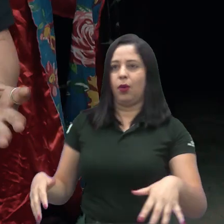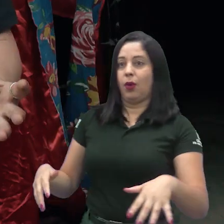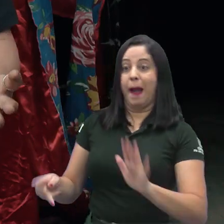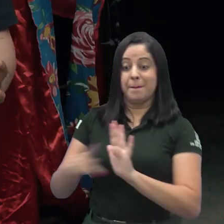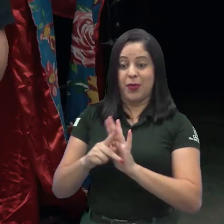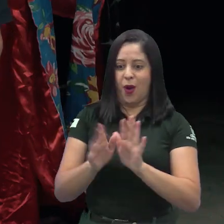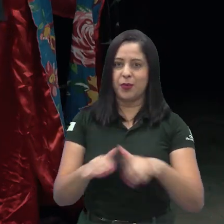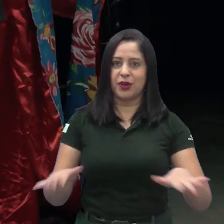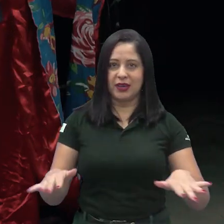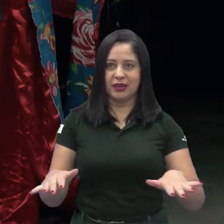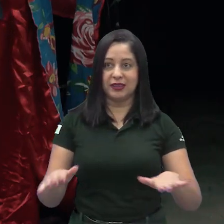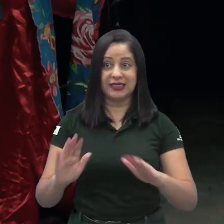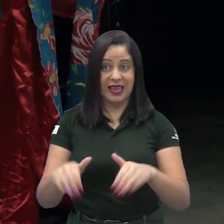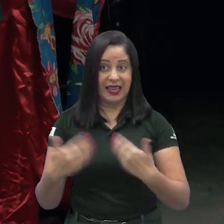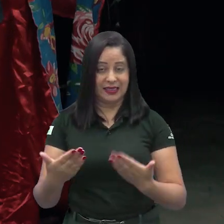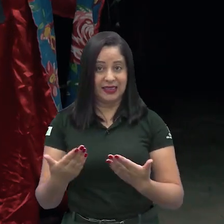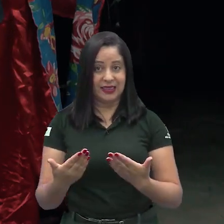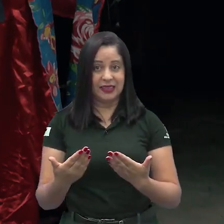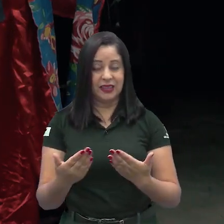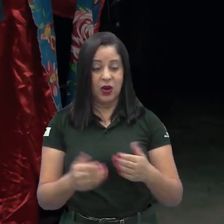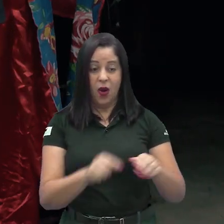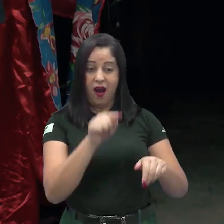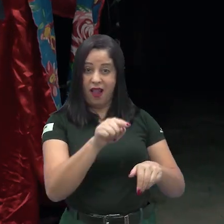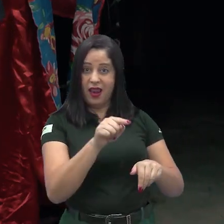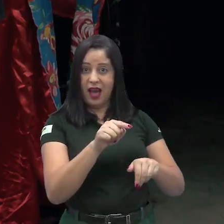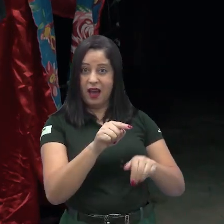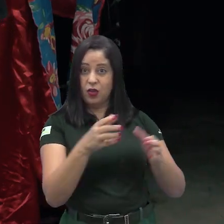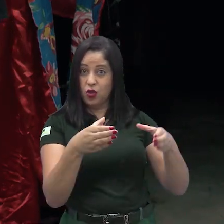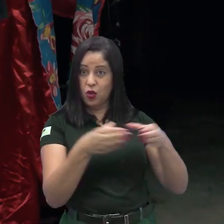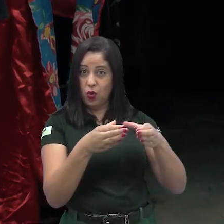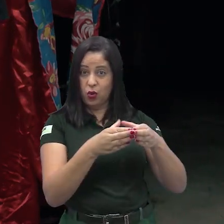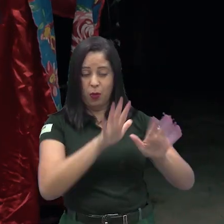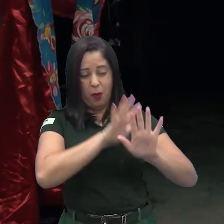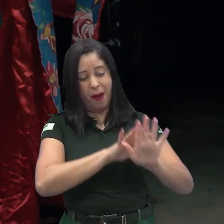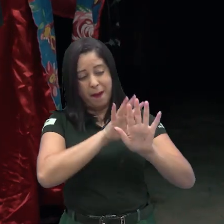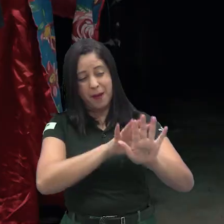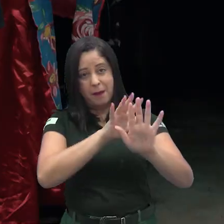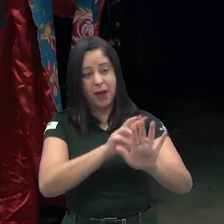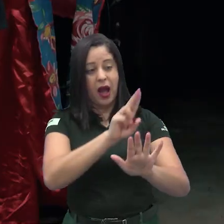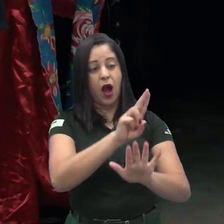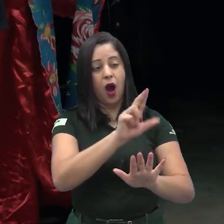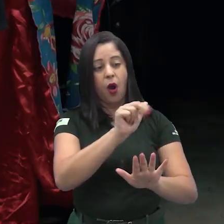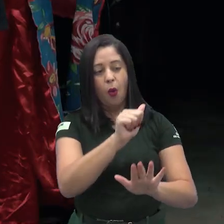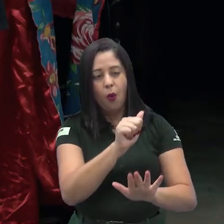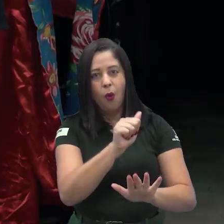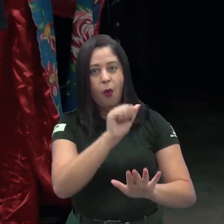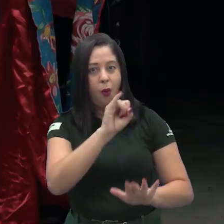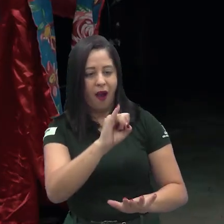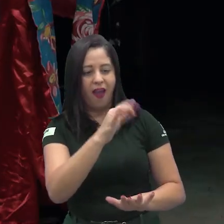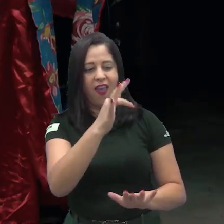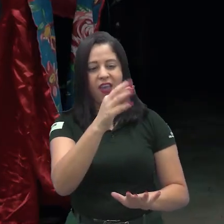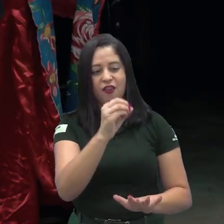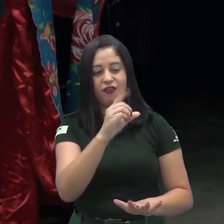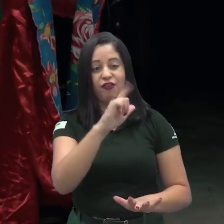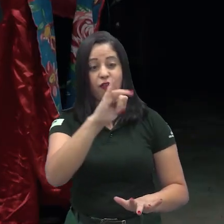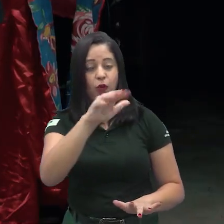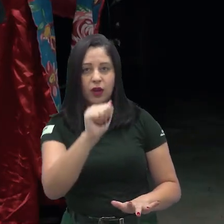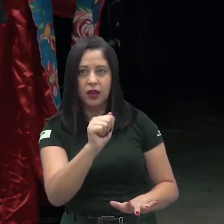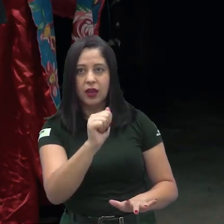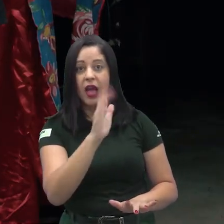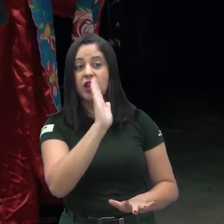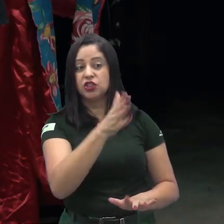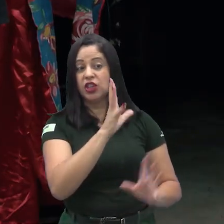para a criançada. E quando você vai numa folia, é muita criança, e assim, são 16 anos e nunca a gente